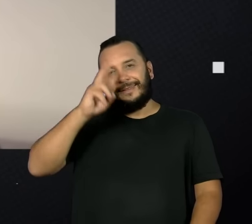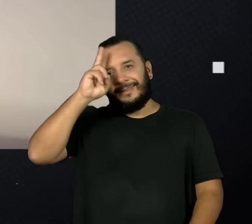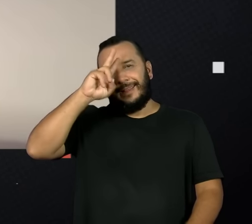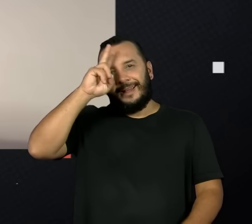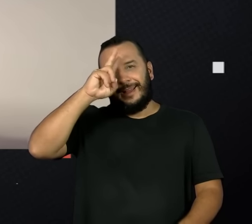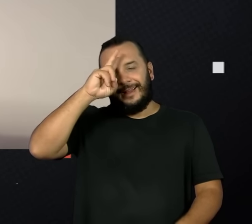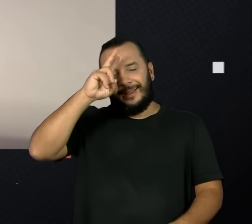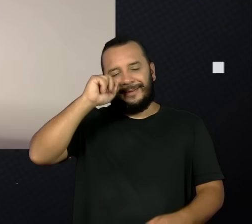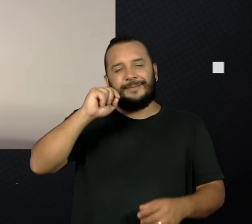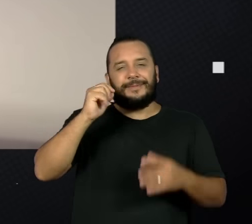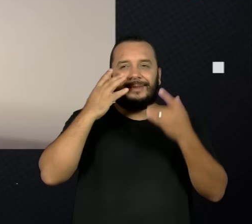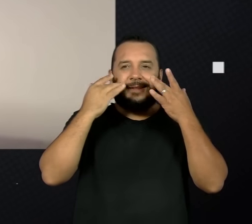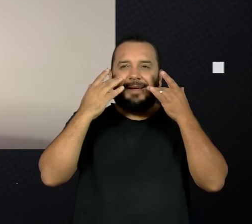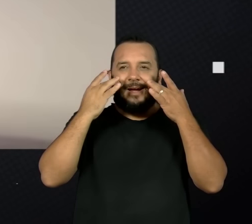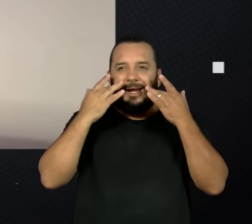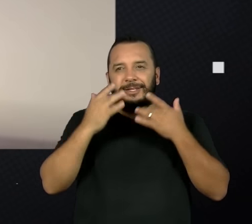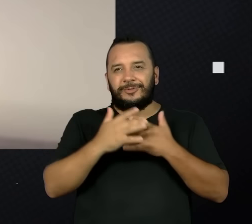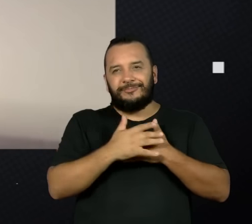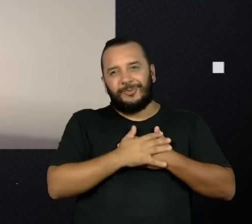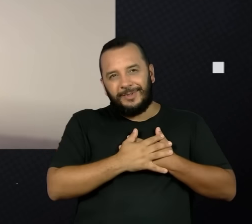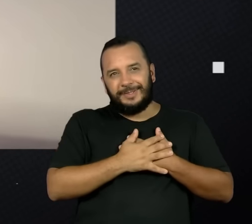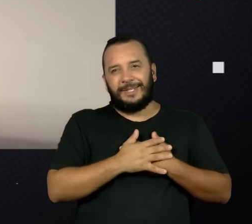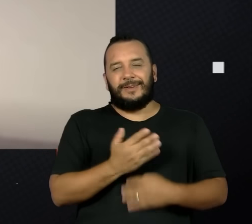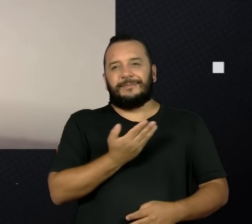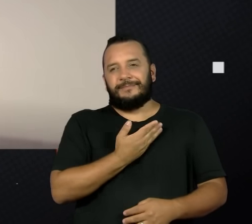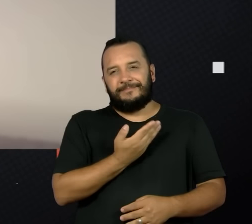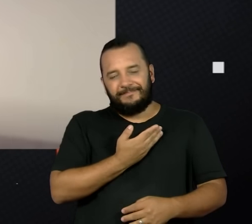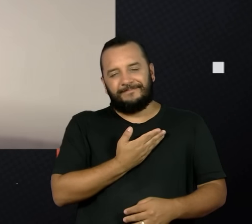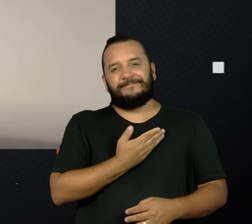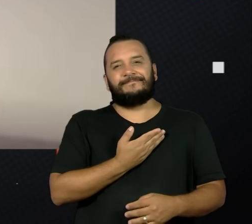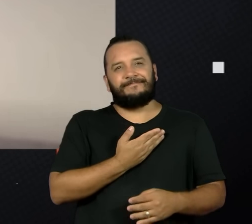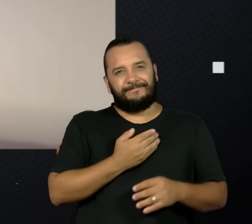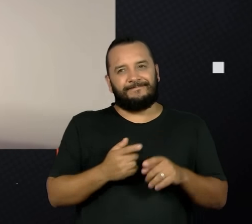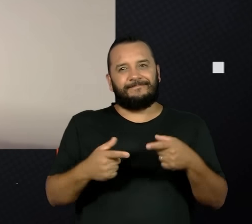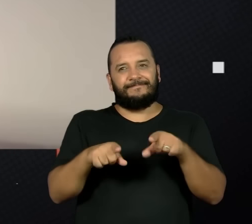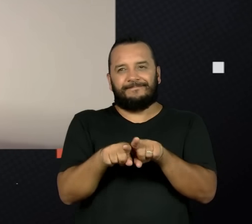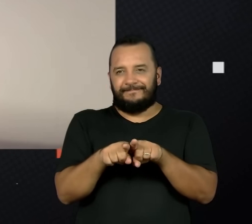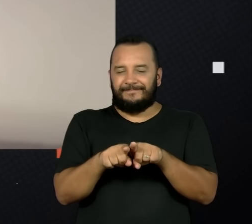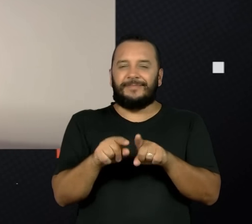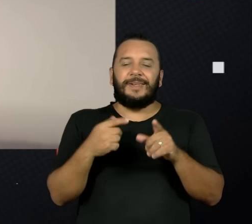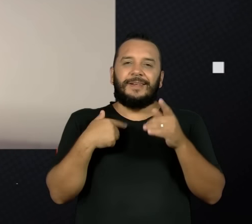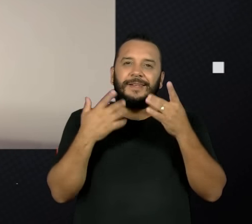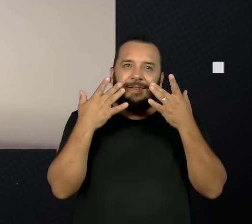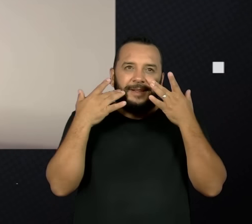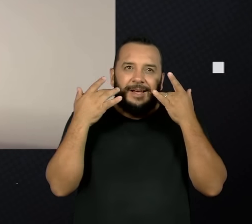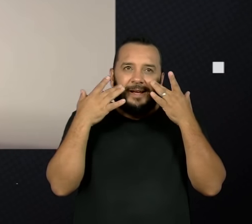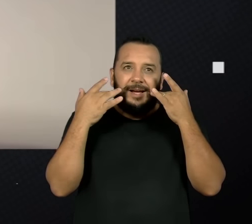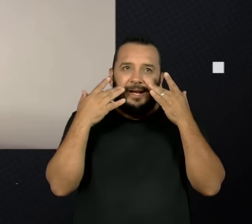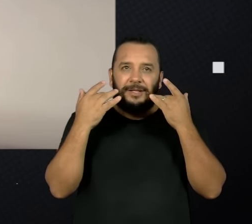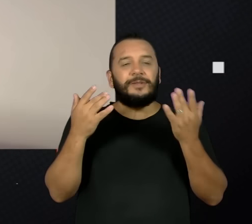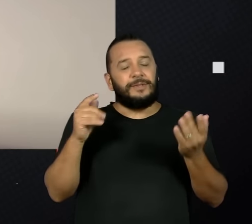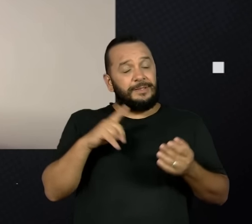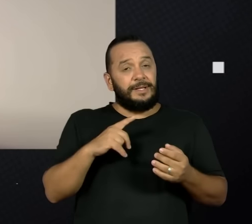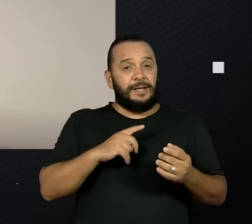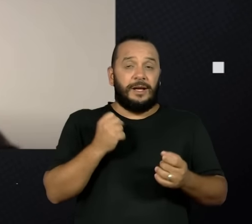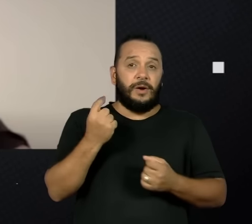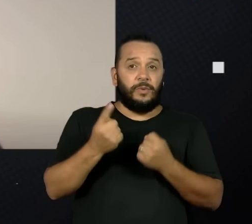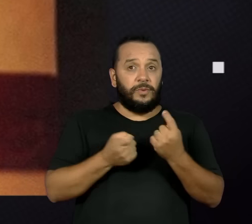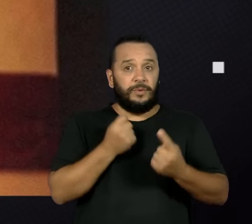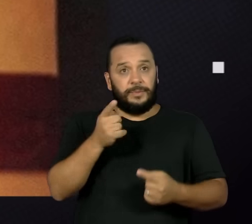coração uma peça de camaradagem um grande espetáculo de San Chepa que tem algumas